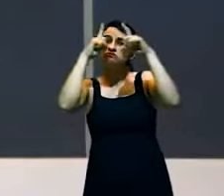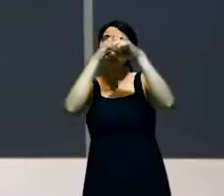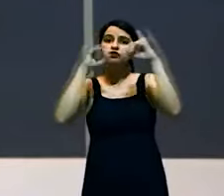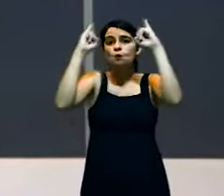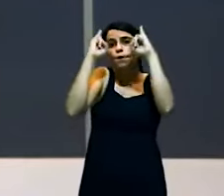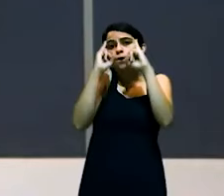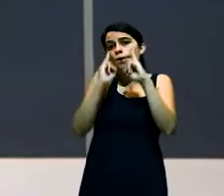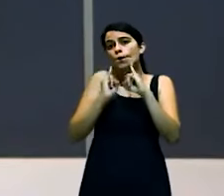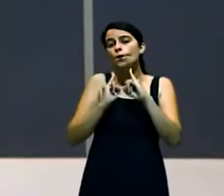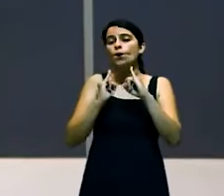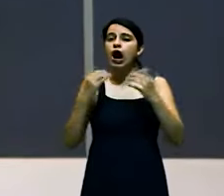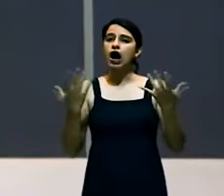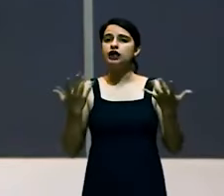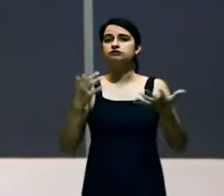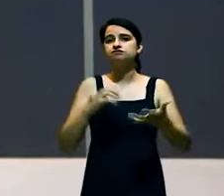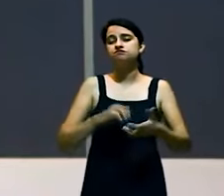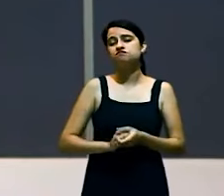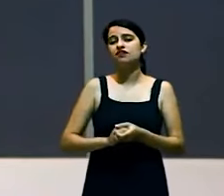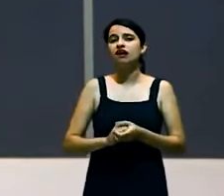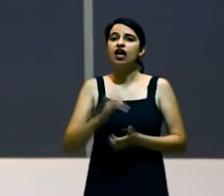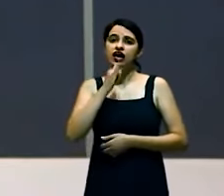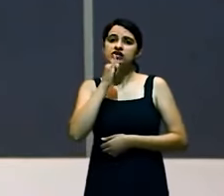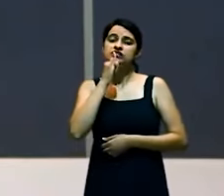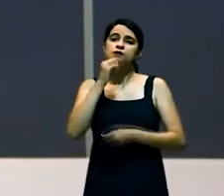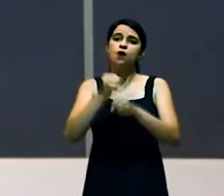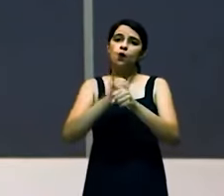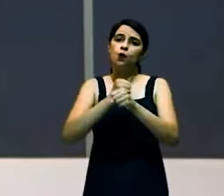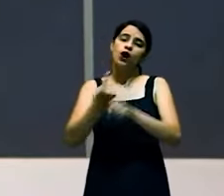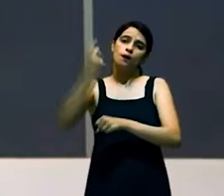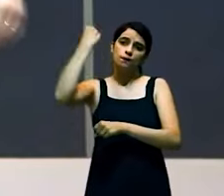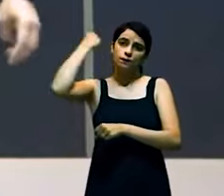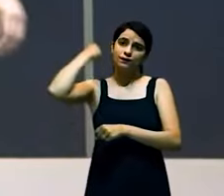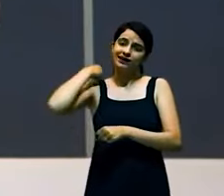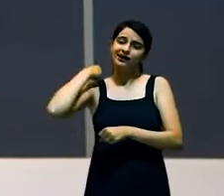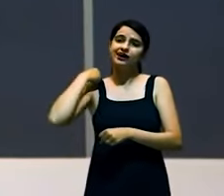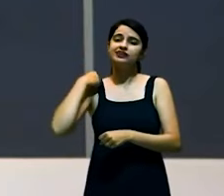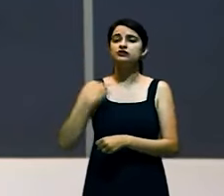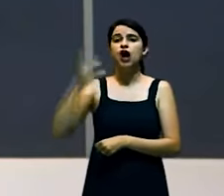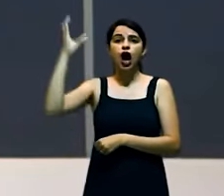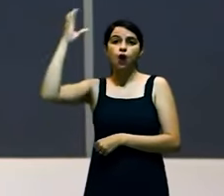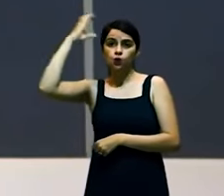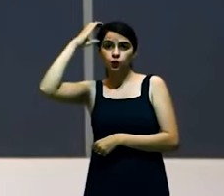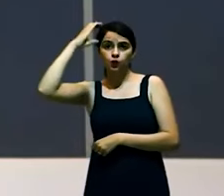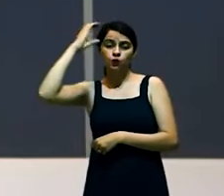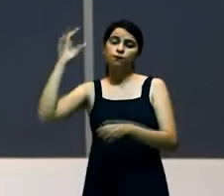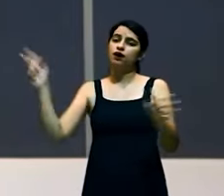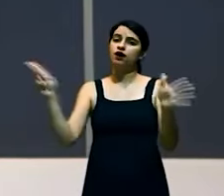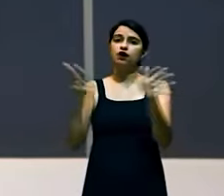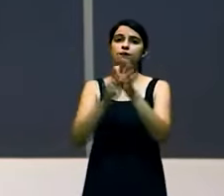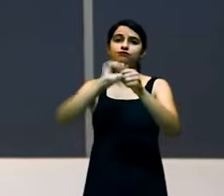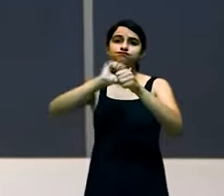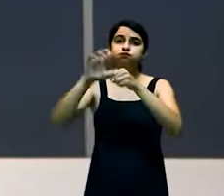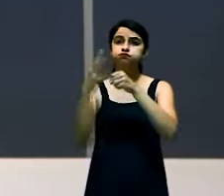tinha passado, eu tinha colocado a culpa no Covid. Eu peguei Covid 2 vezes, falei: o Covid que está me fazendo engordar. E